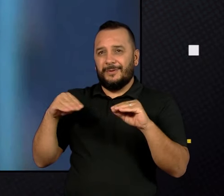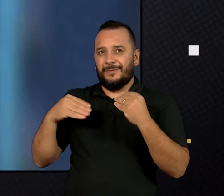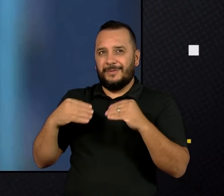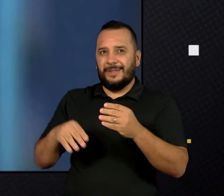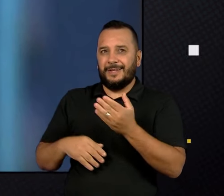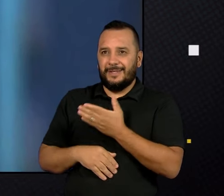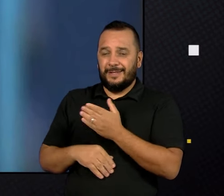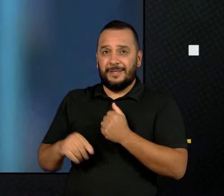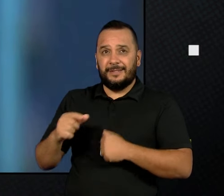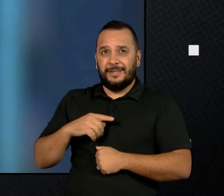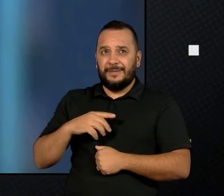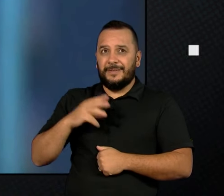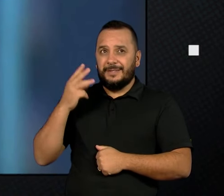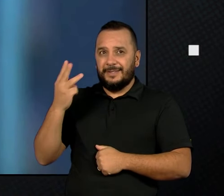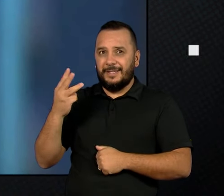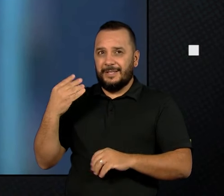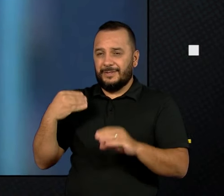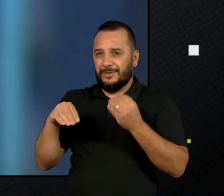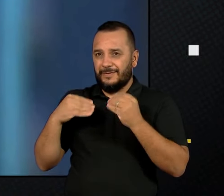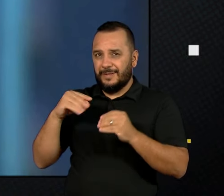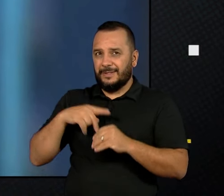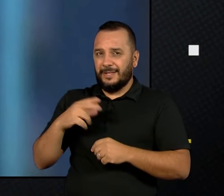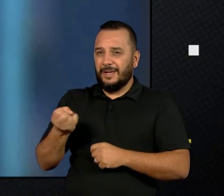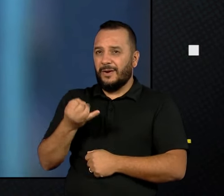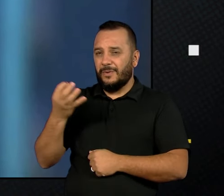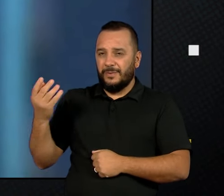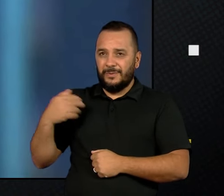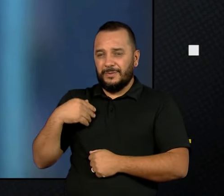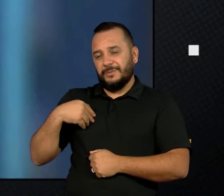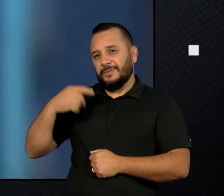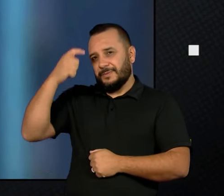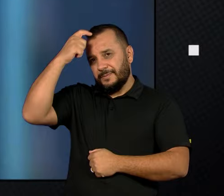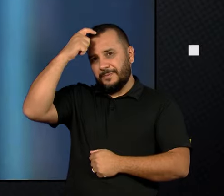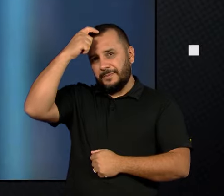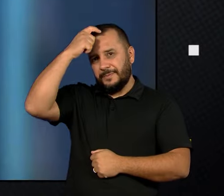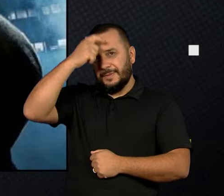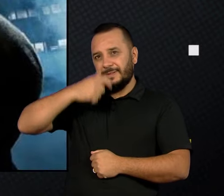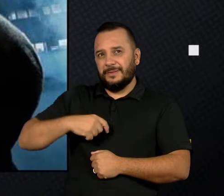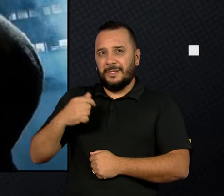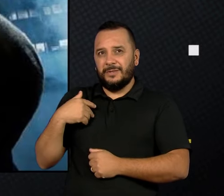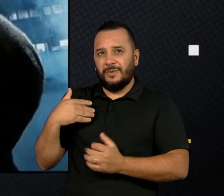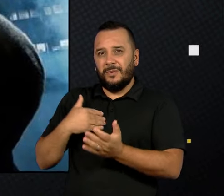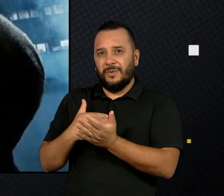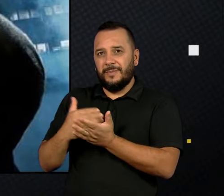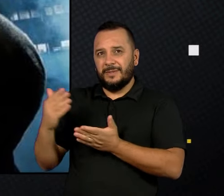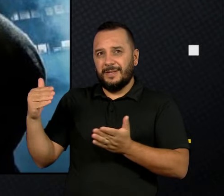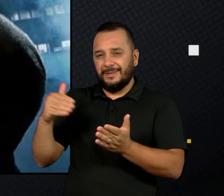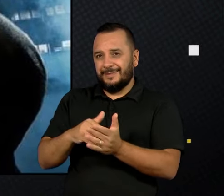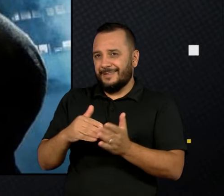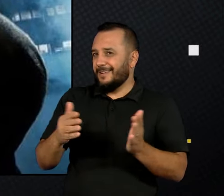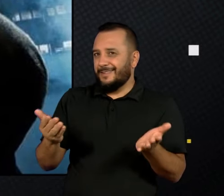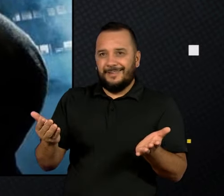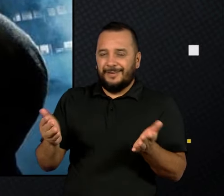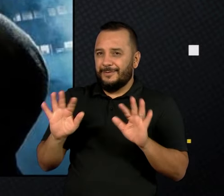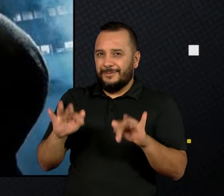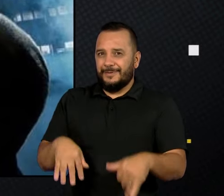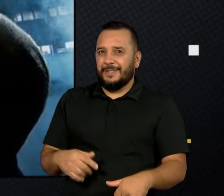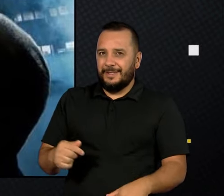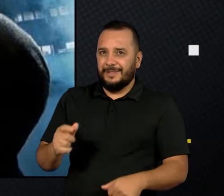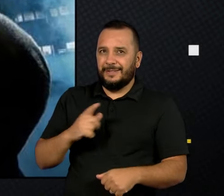verdade, 3 novelas, mas com alguns personagens que seguiram do começo ao fim e que tinha, além da ficção científica,